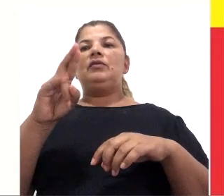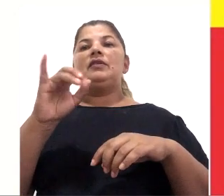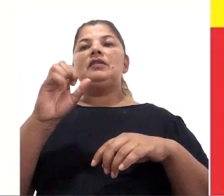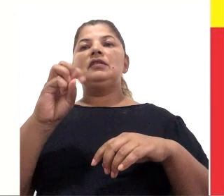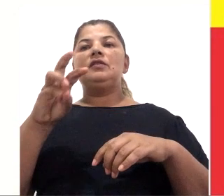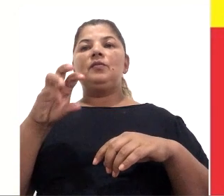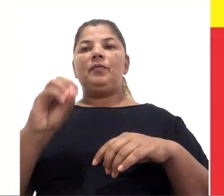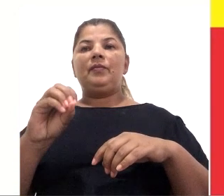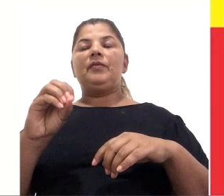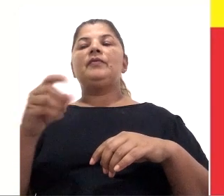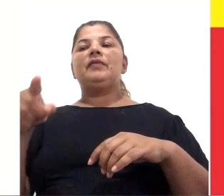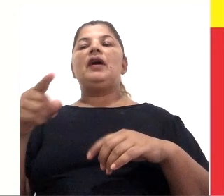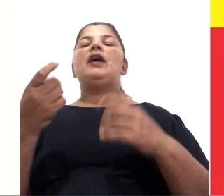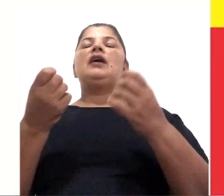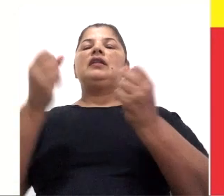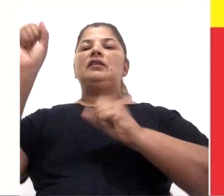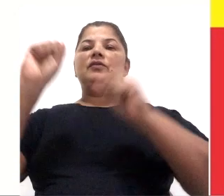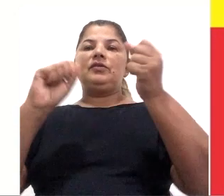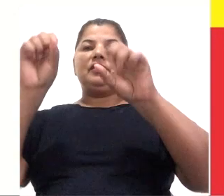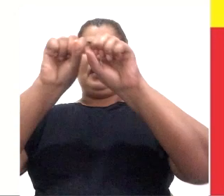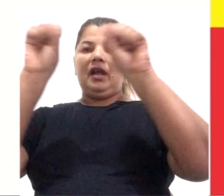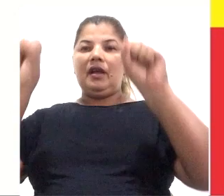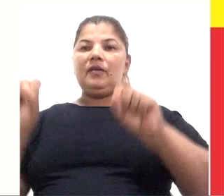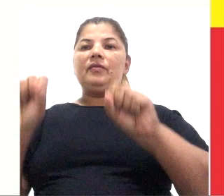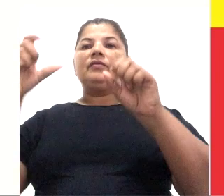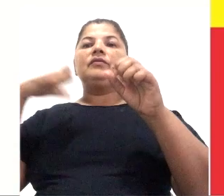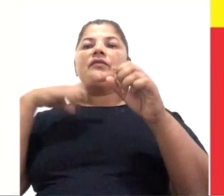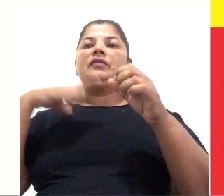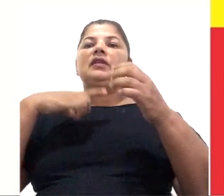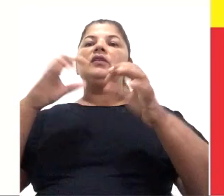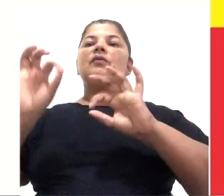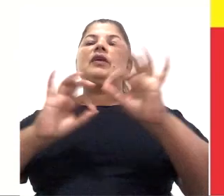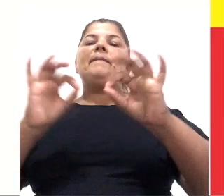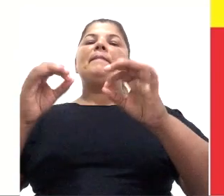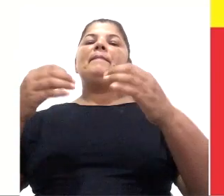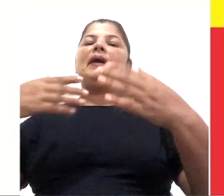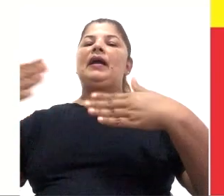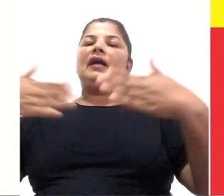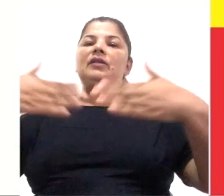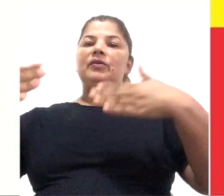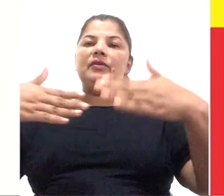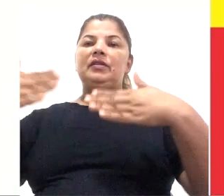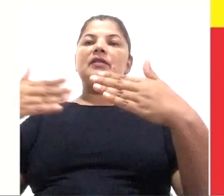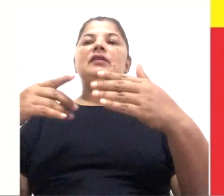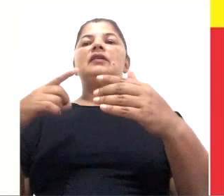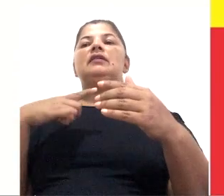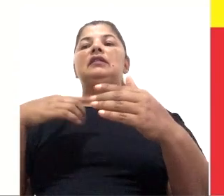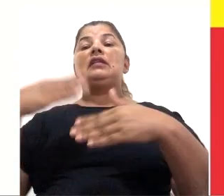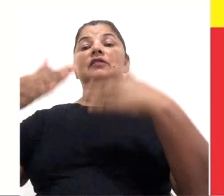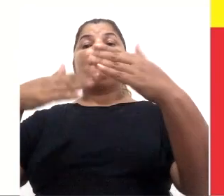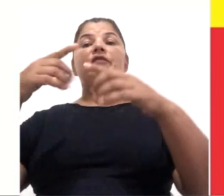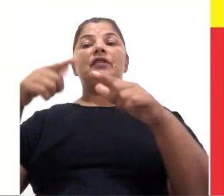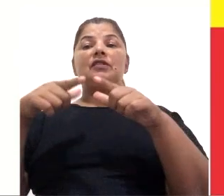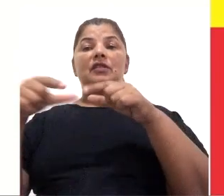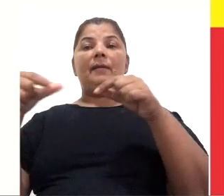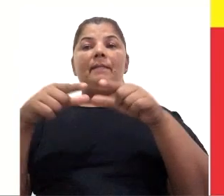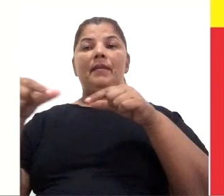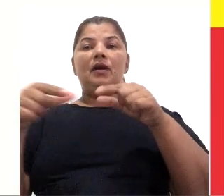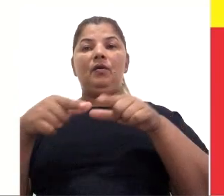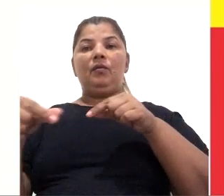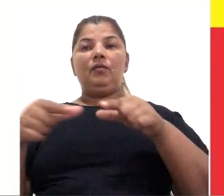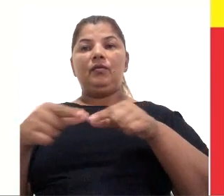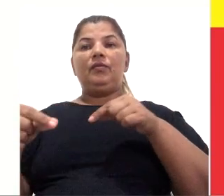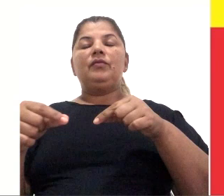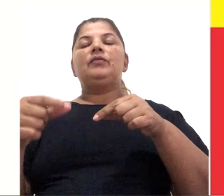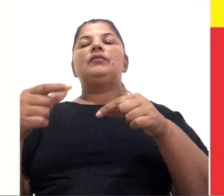tá? O Taylorismo é um sistema de produção industrial, tá? De mercadorias, desenvolvida no Japão após a Segunda Guerra Mundial.